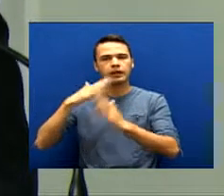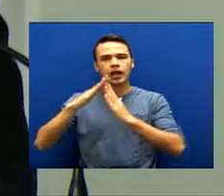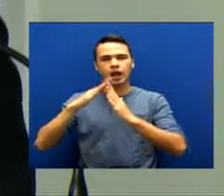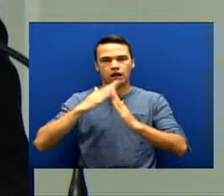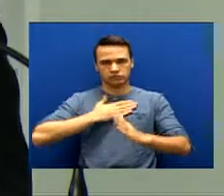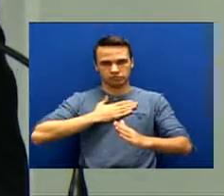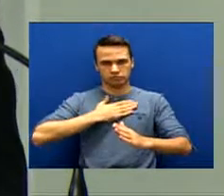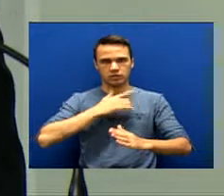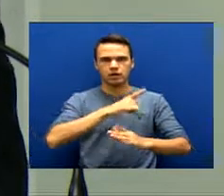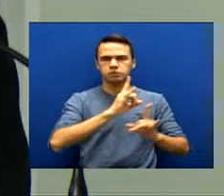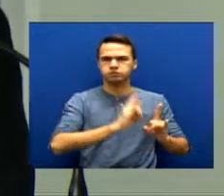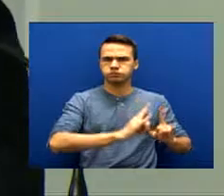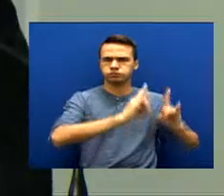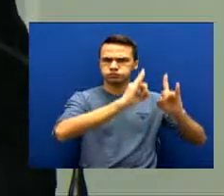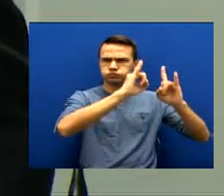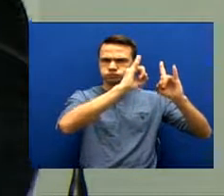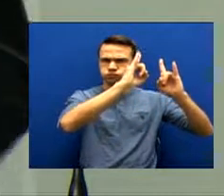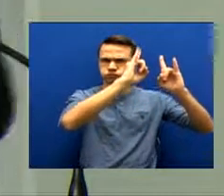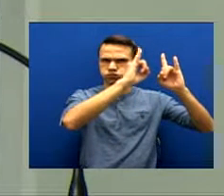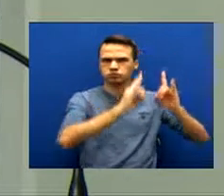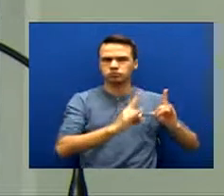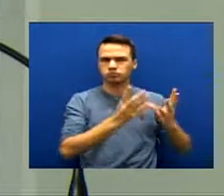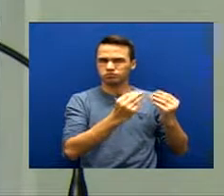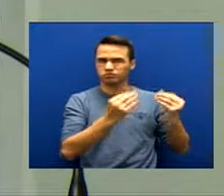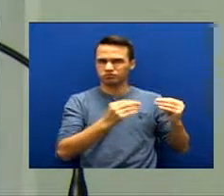diante das aflições que se prolongam,